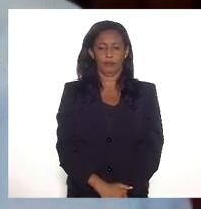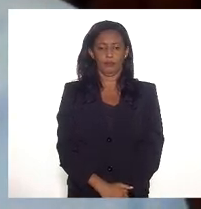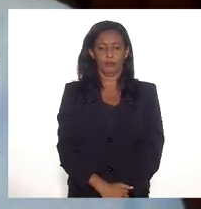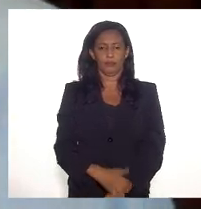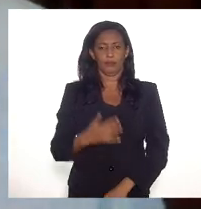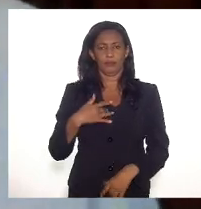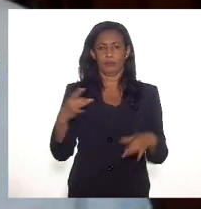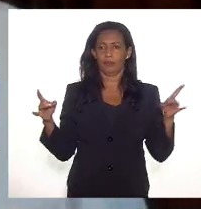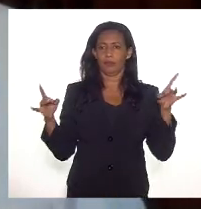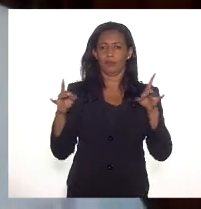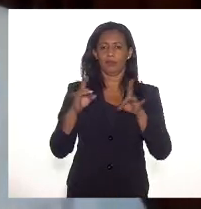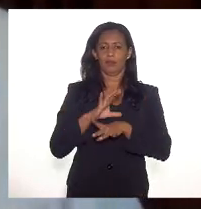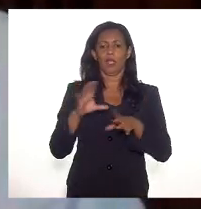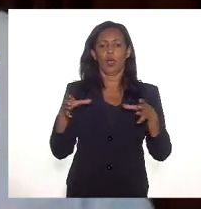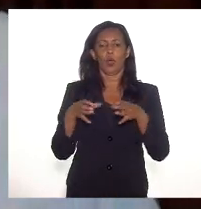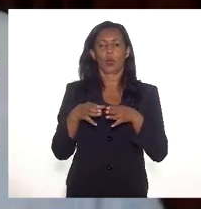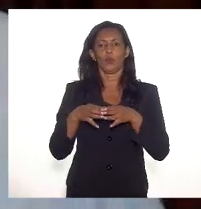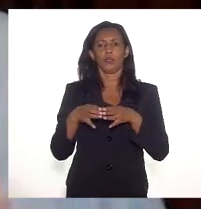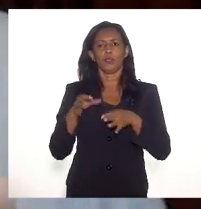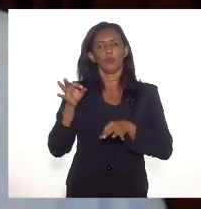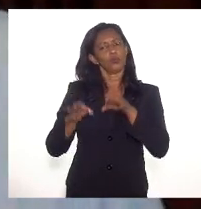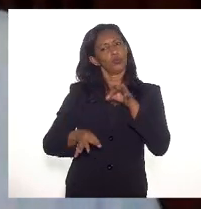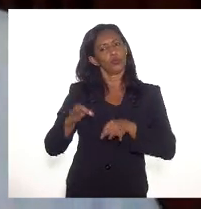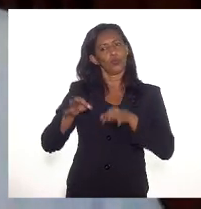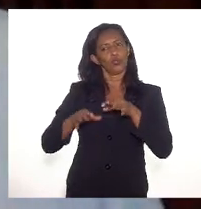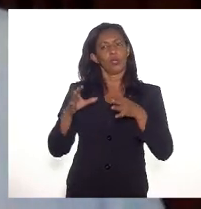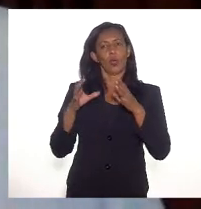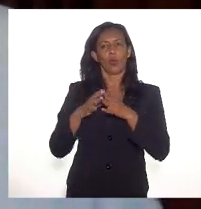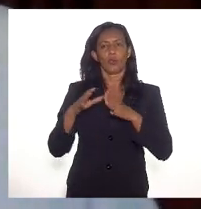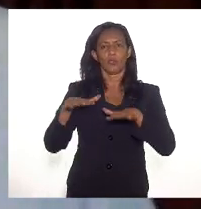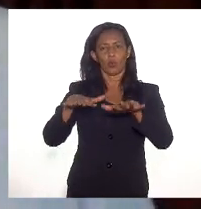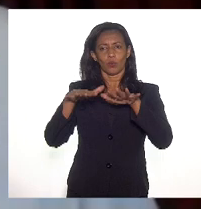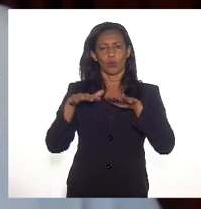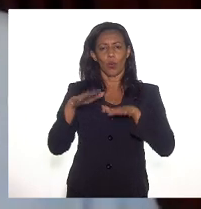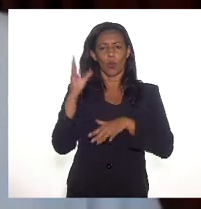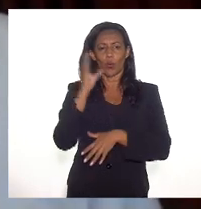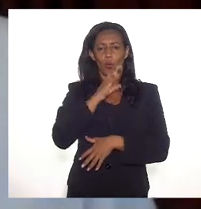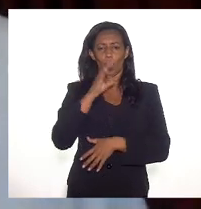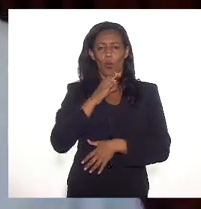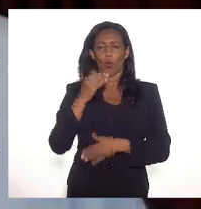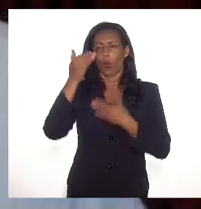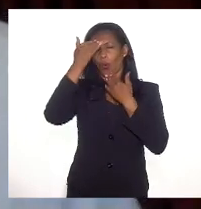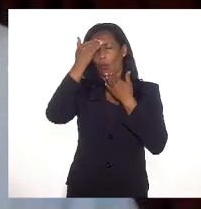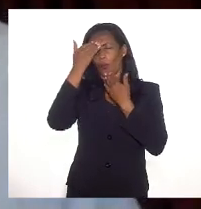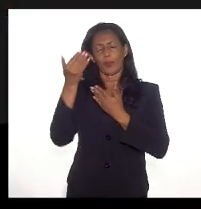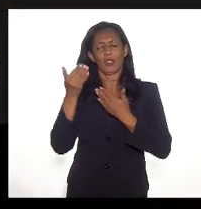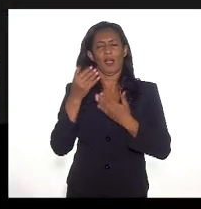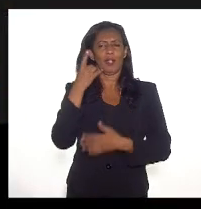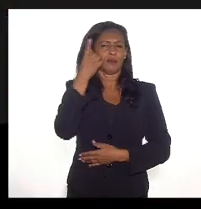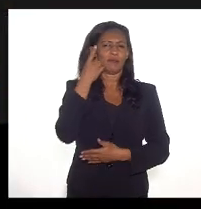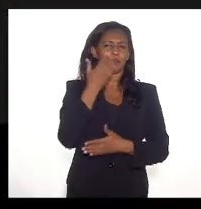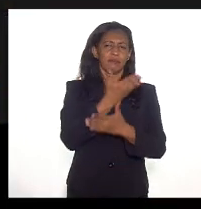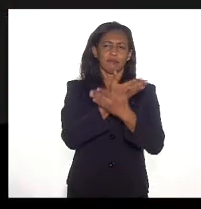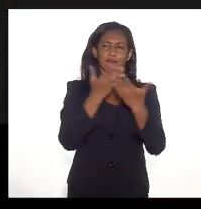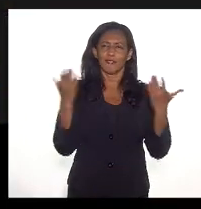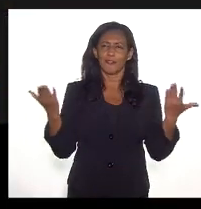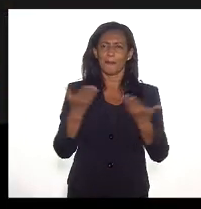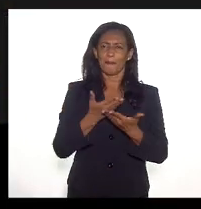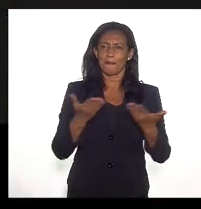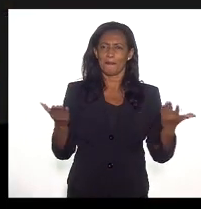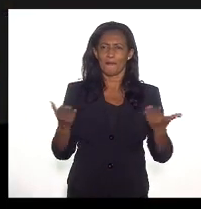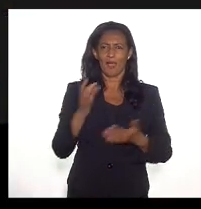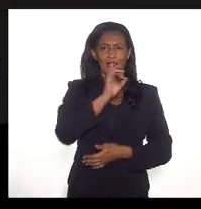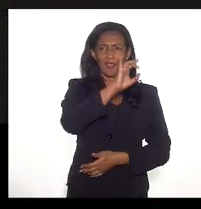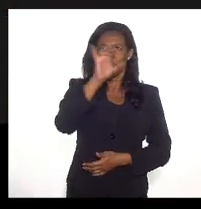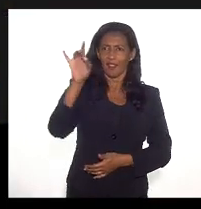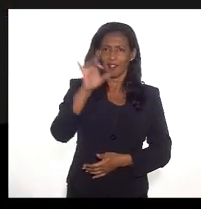Dou por encerrada a Comissão de Constituição e Justiça, reunião extraordinária. Deputado Valdec, obrigado. Deputado Luiz Paulo Rosenberg, deputado Rodrigo Amorim, Carlos Mink, deputada